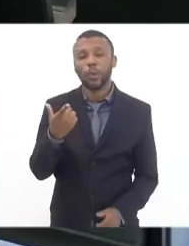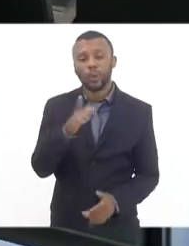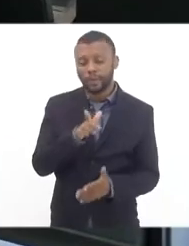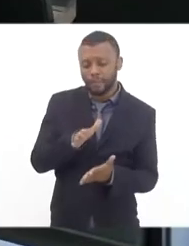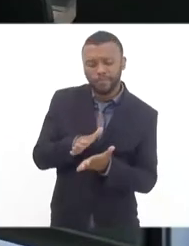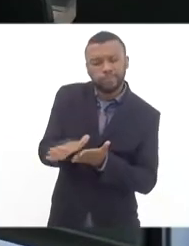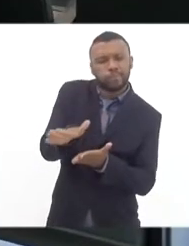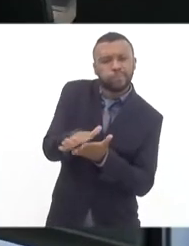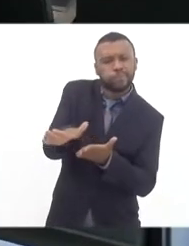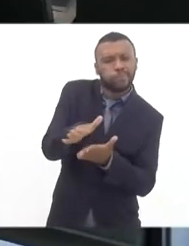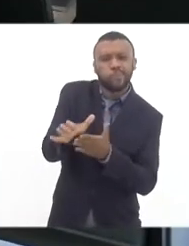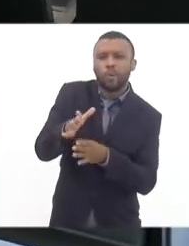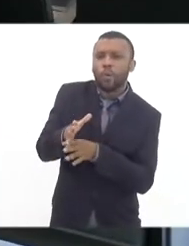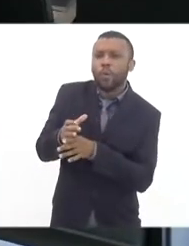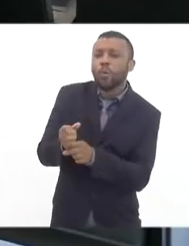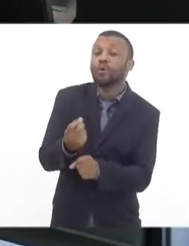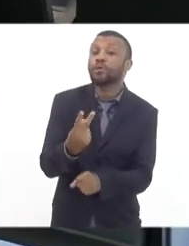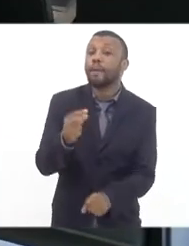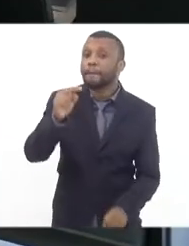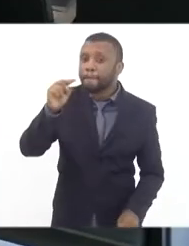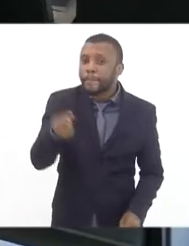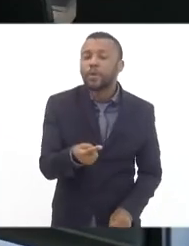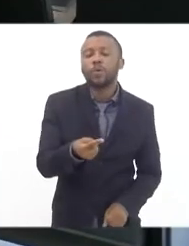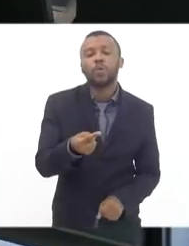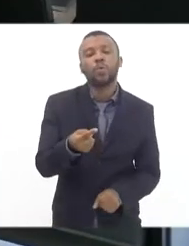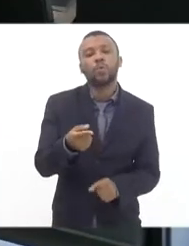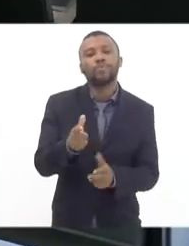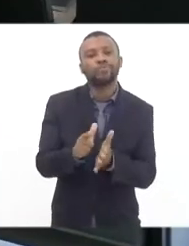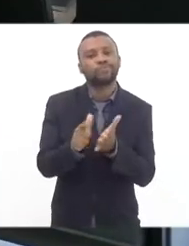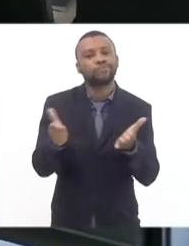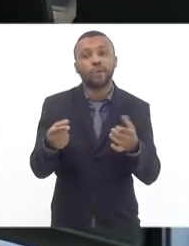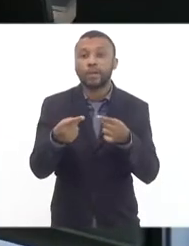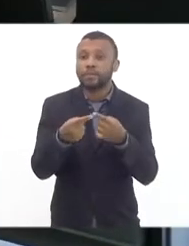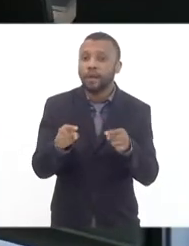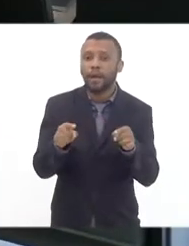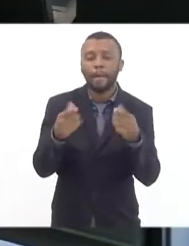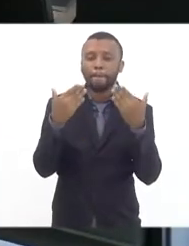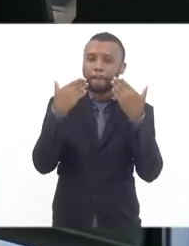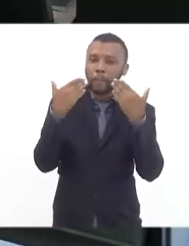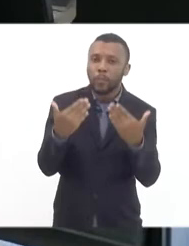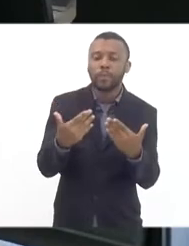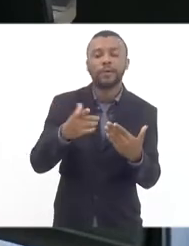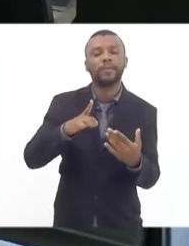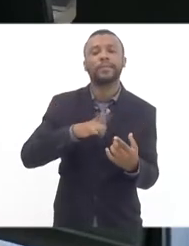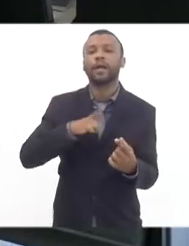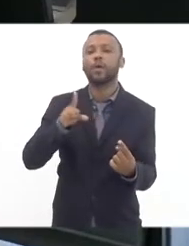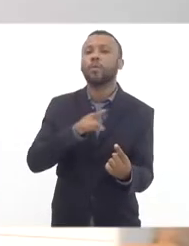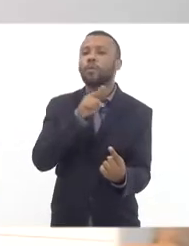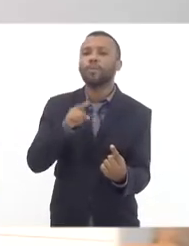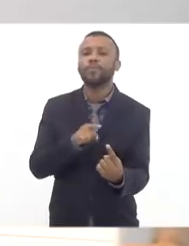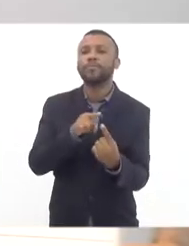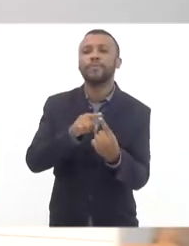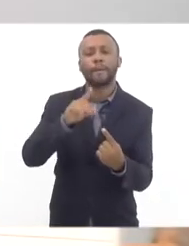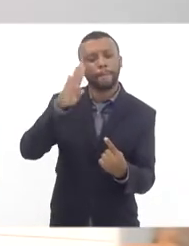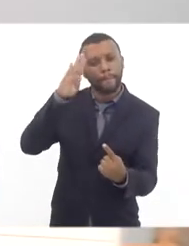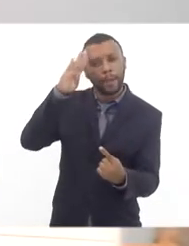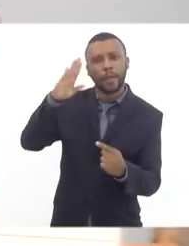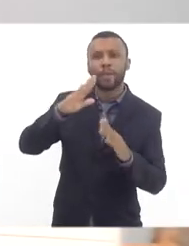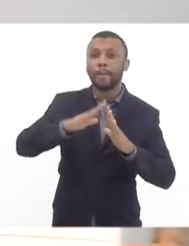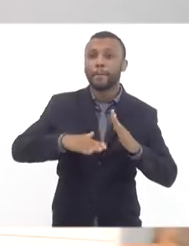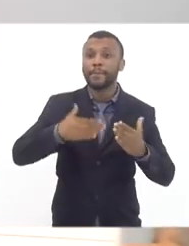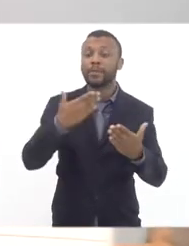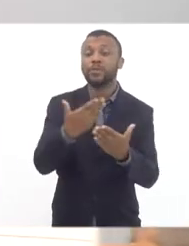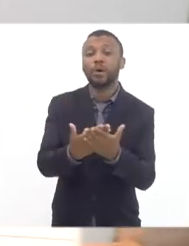exemplares. Estamos distribuindo hoje aqui num lançamento público. E ela está sendo destinada, deputados, especialmente para as escolas de